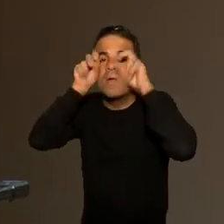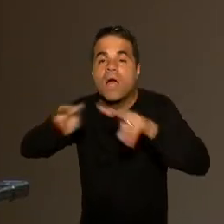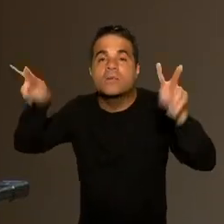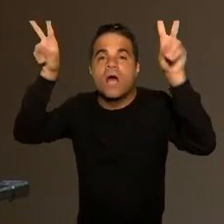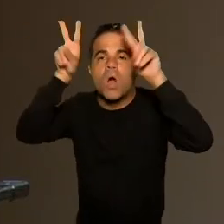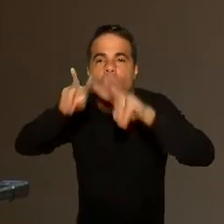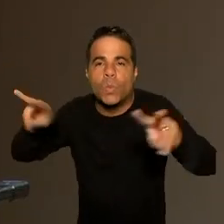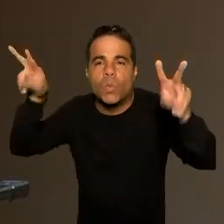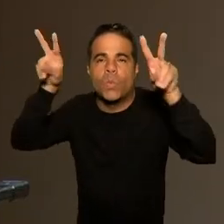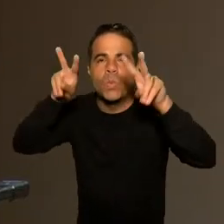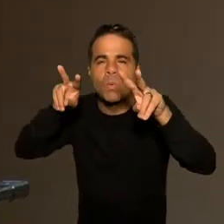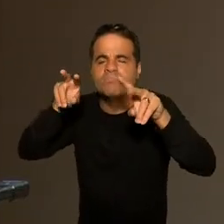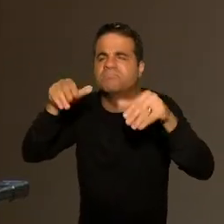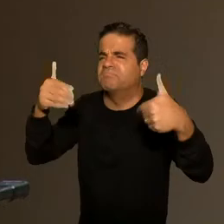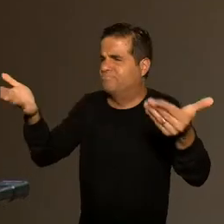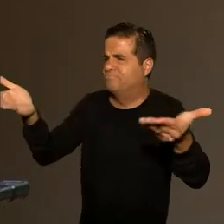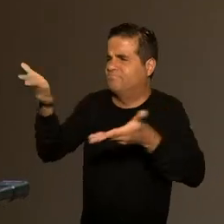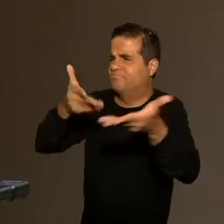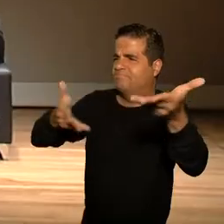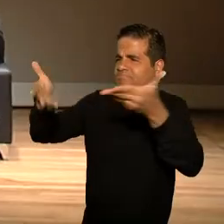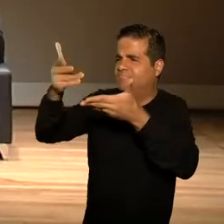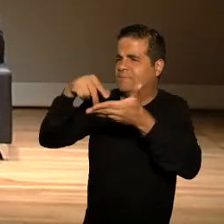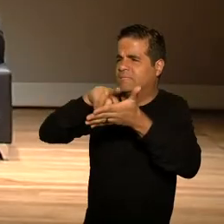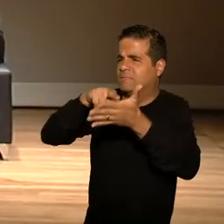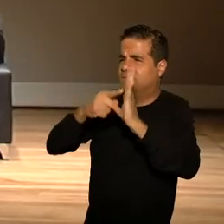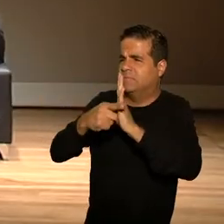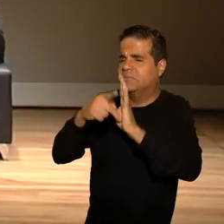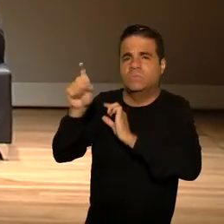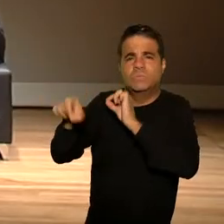curatorial que relação é essa